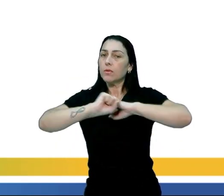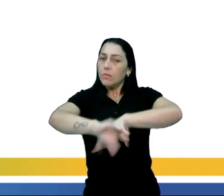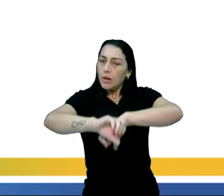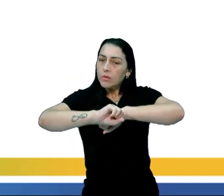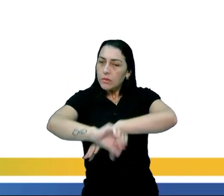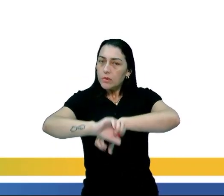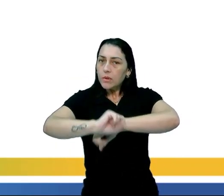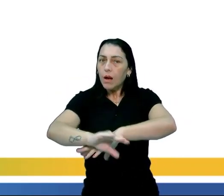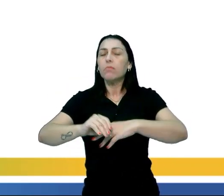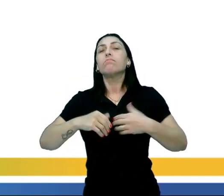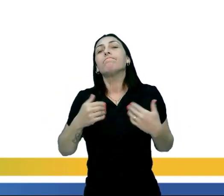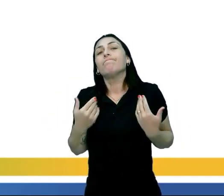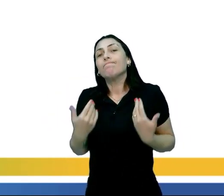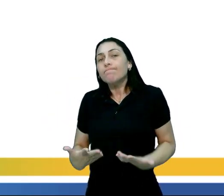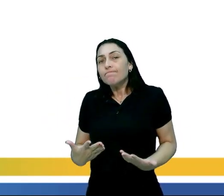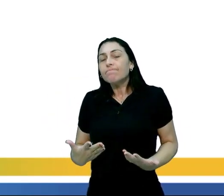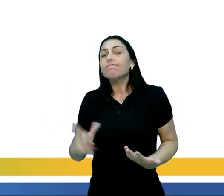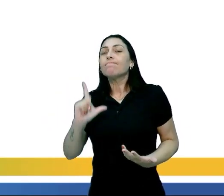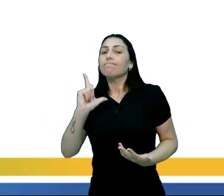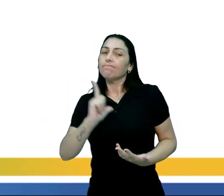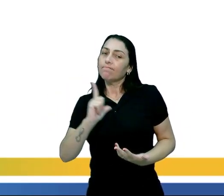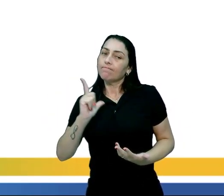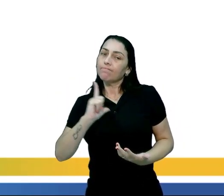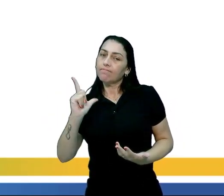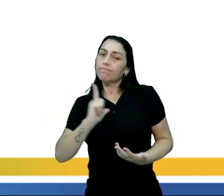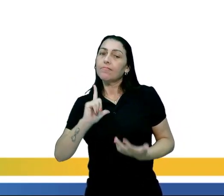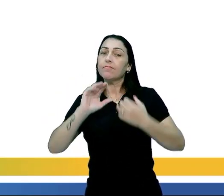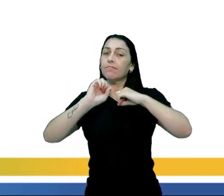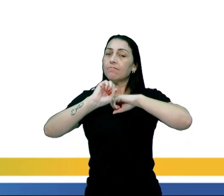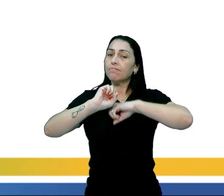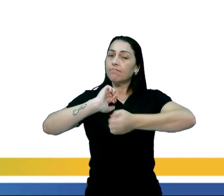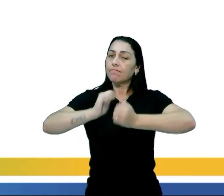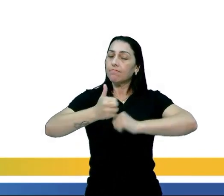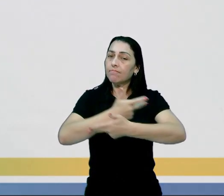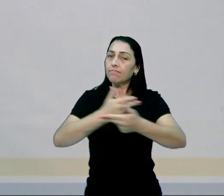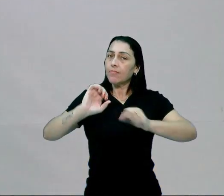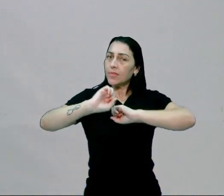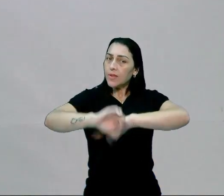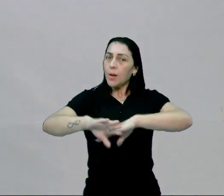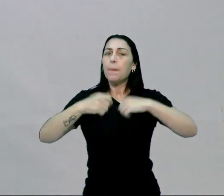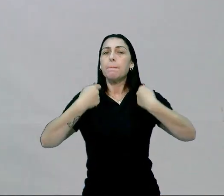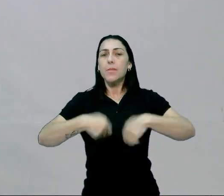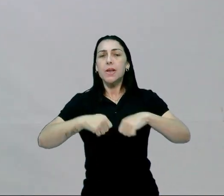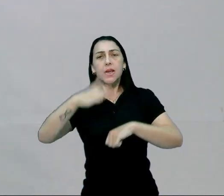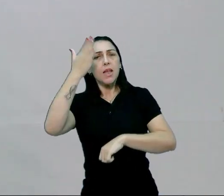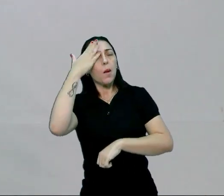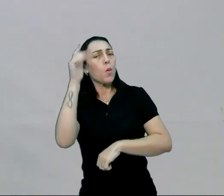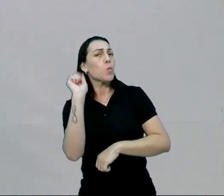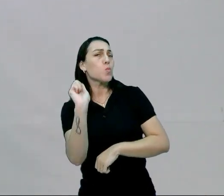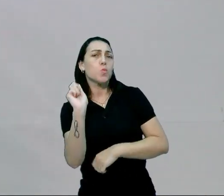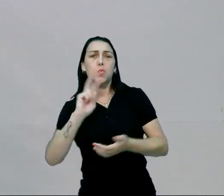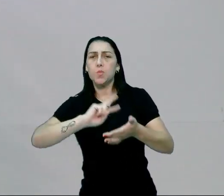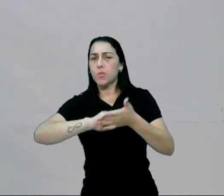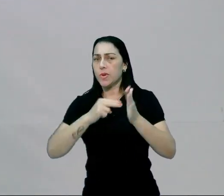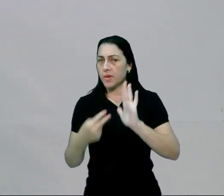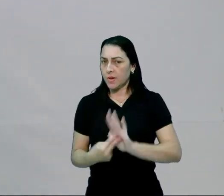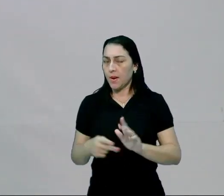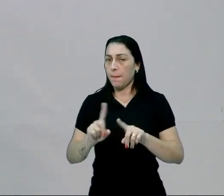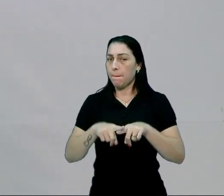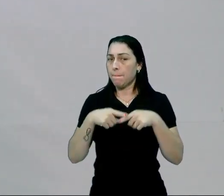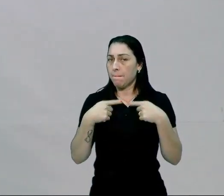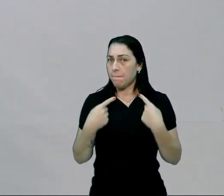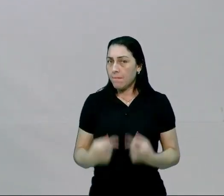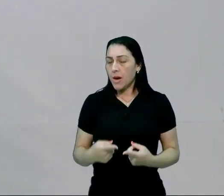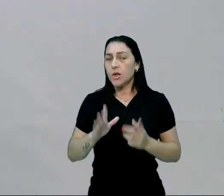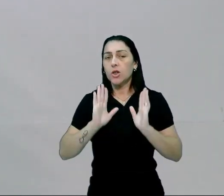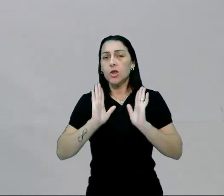esporte educacional. E aí aqui a gente tem esse destaque, esporte educacional. E você vai precisar saber o que é esporte educacional. Mas, de qualquer